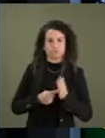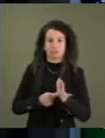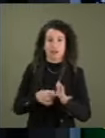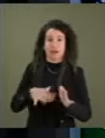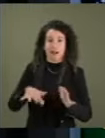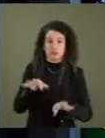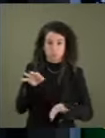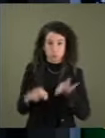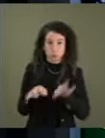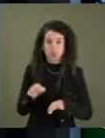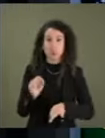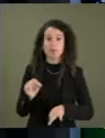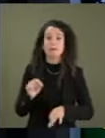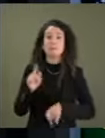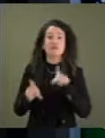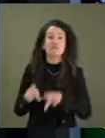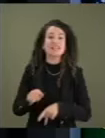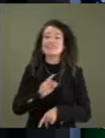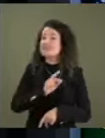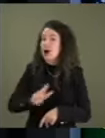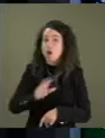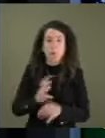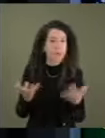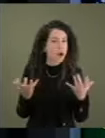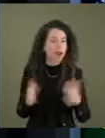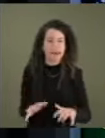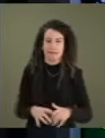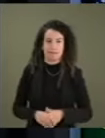o que a população não quer.